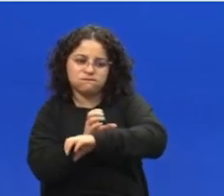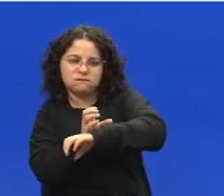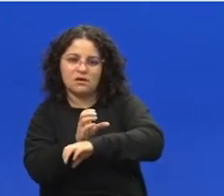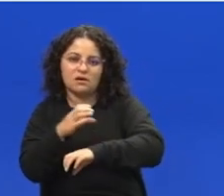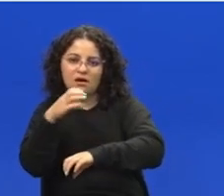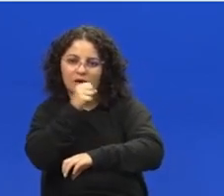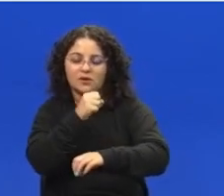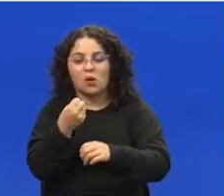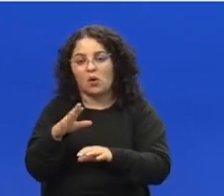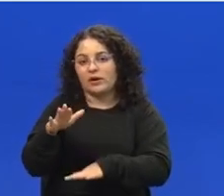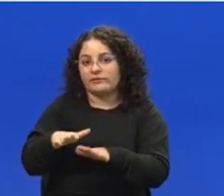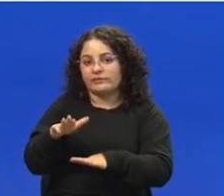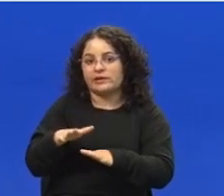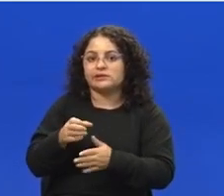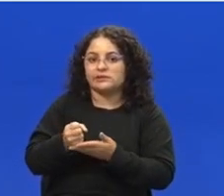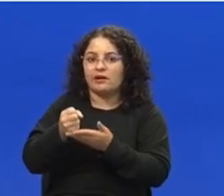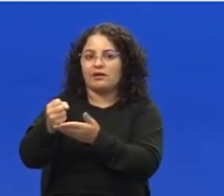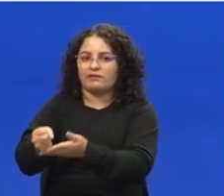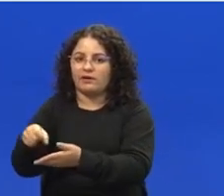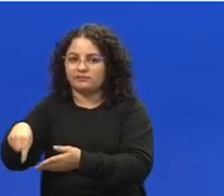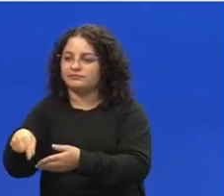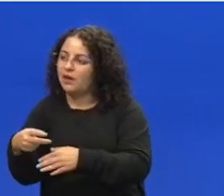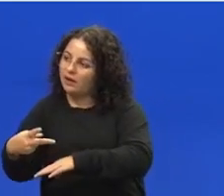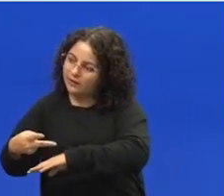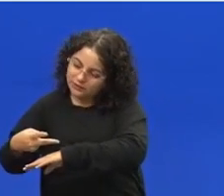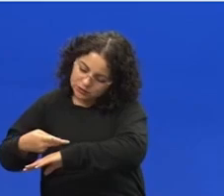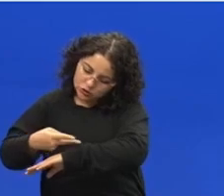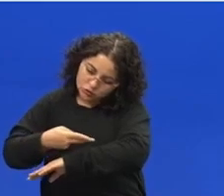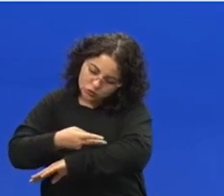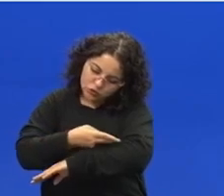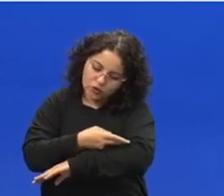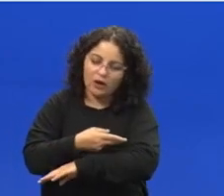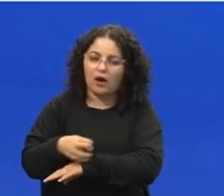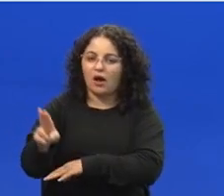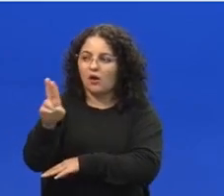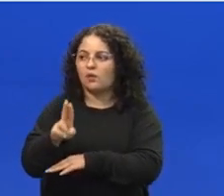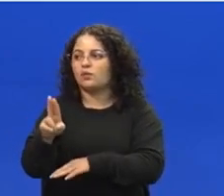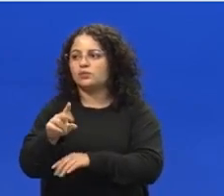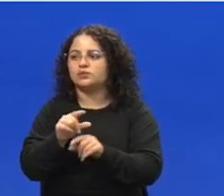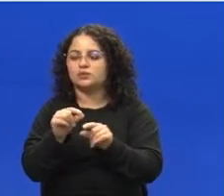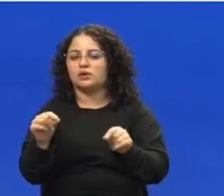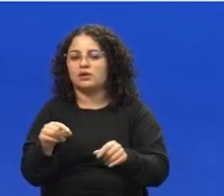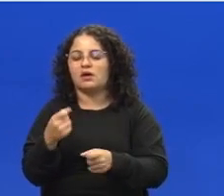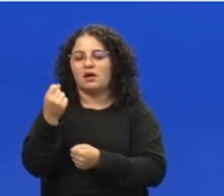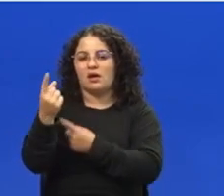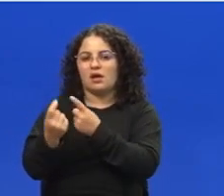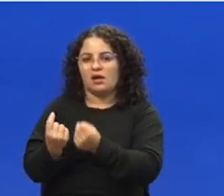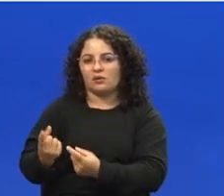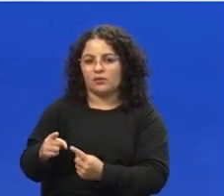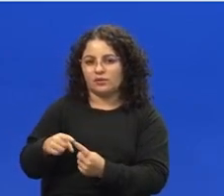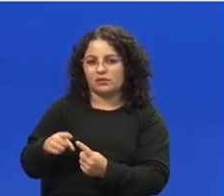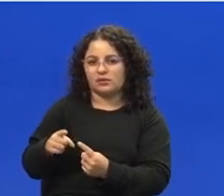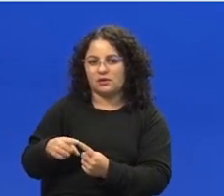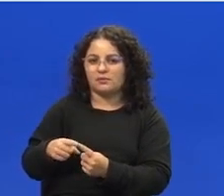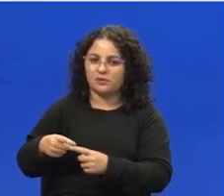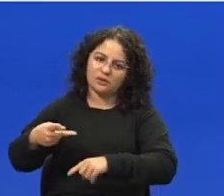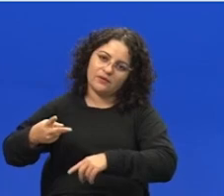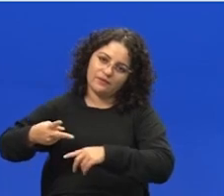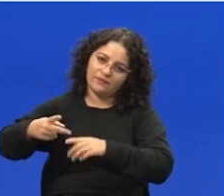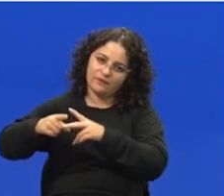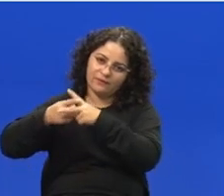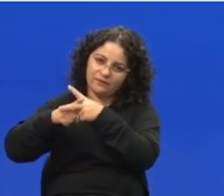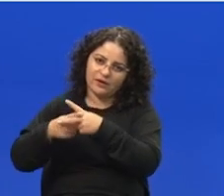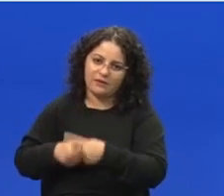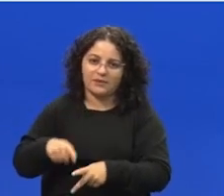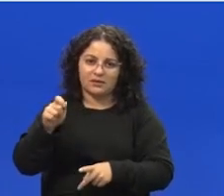forma cirúrgica, ele leva o paciente para o centro cirúrgico e acaba utilizando, então, alguns tipos de instrumentos, como a gente